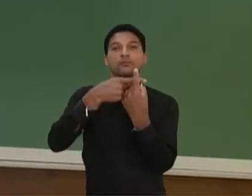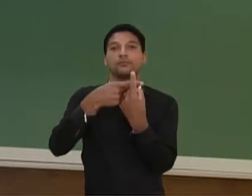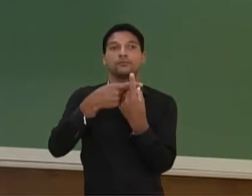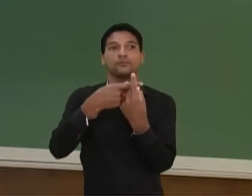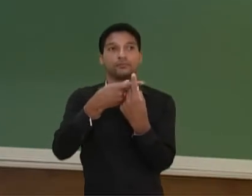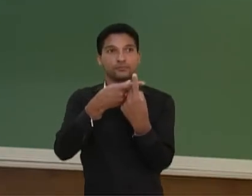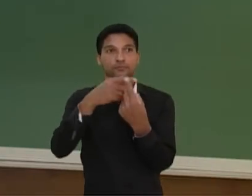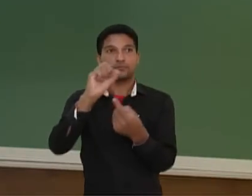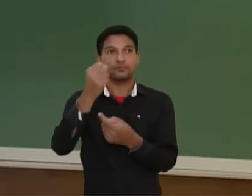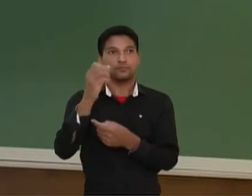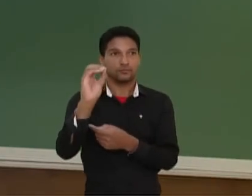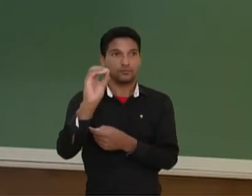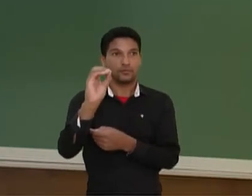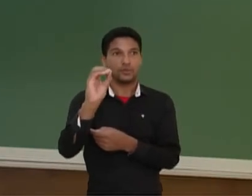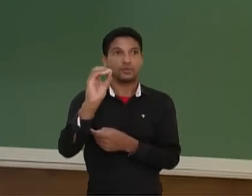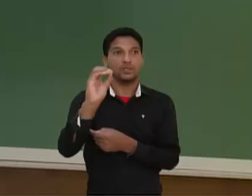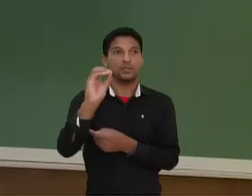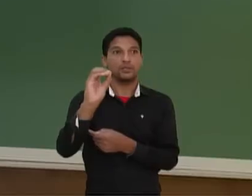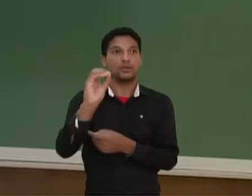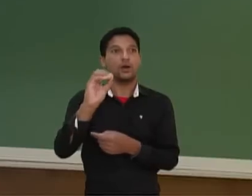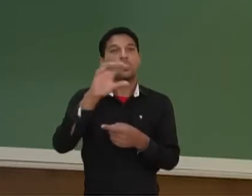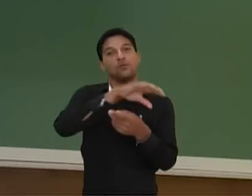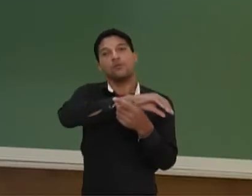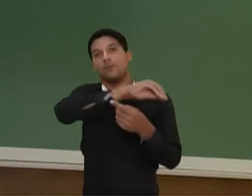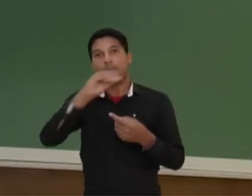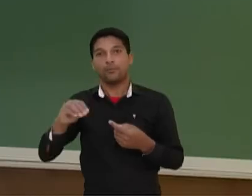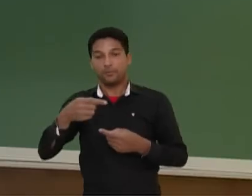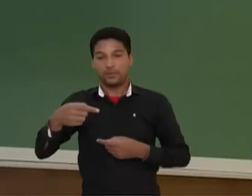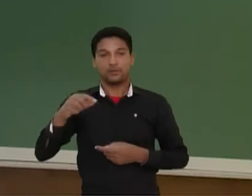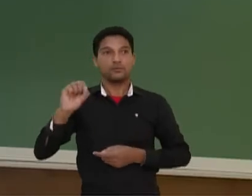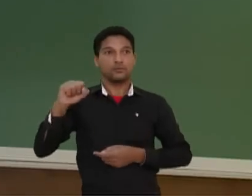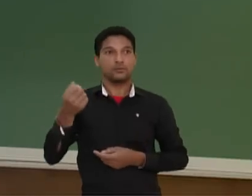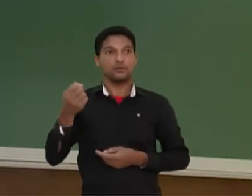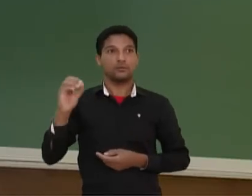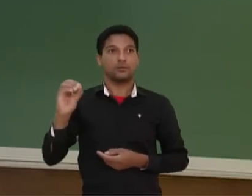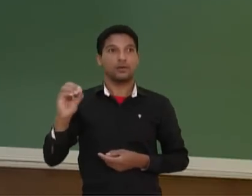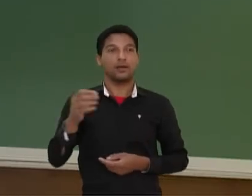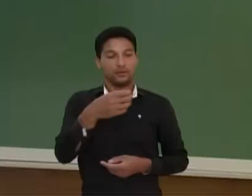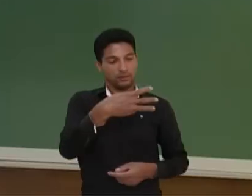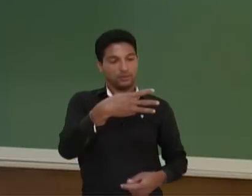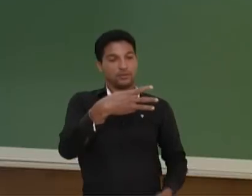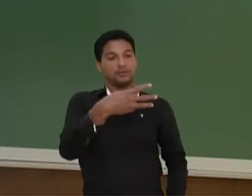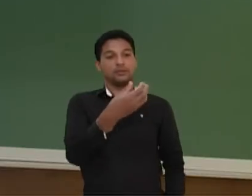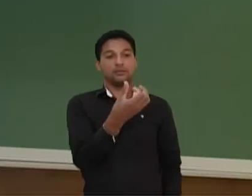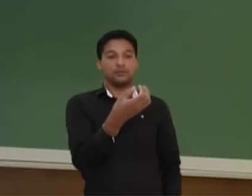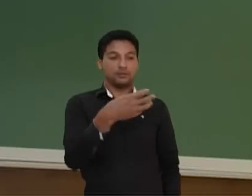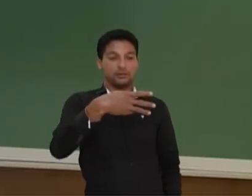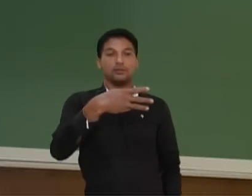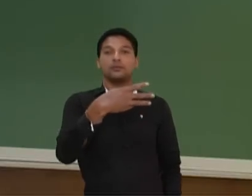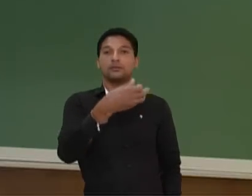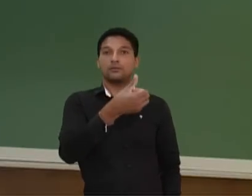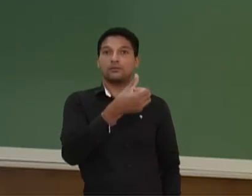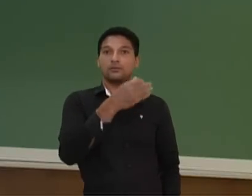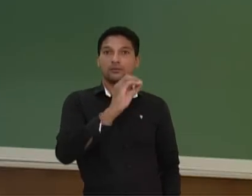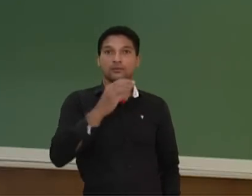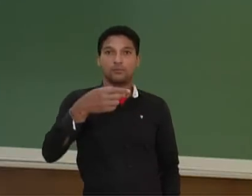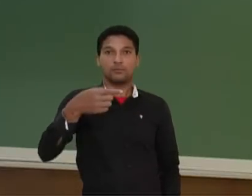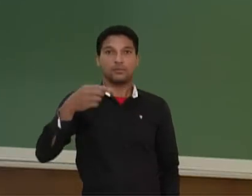Tá? Então, ó, 80 mais vai para o outro lado menos. Então, 360 menos 80 é